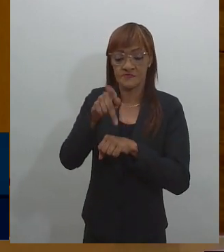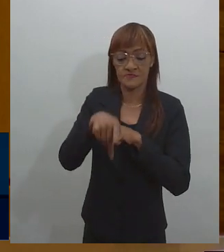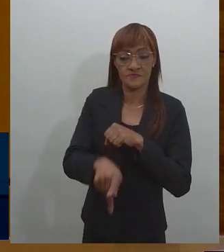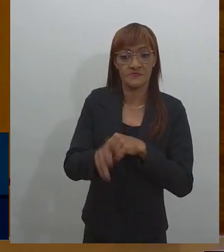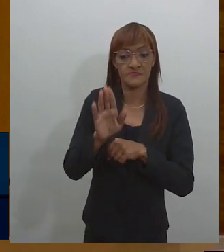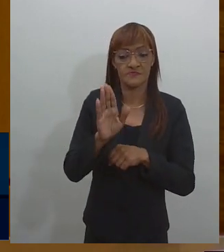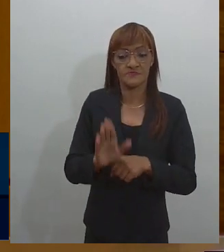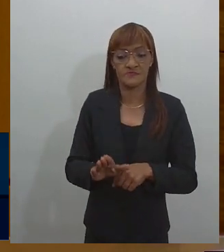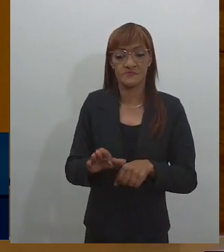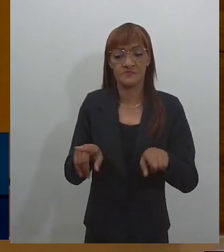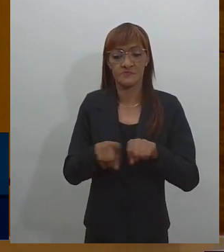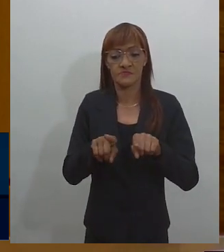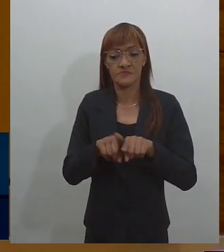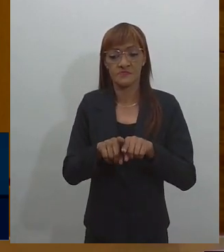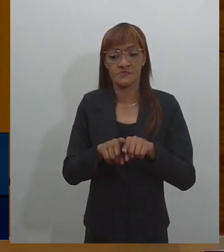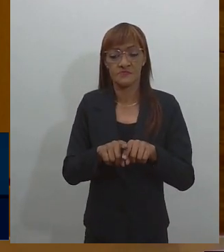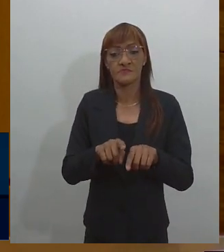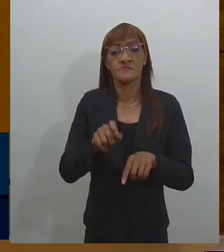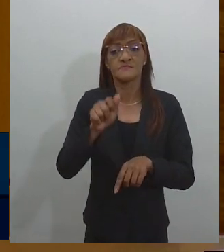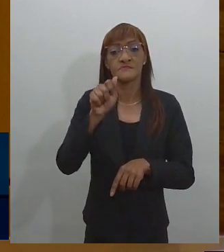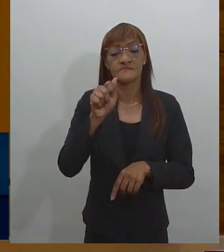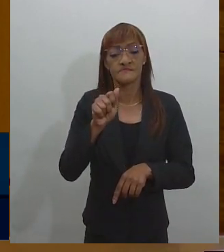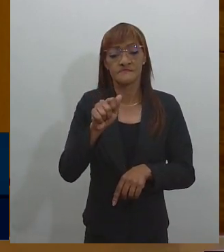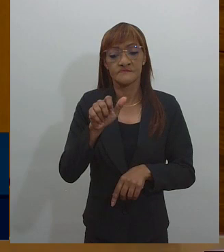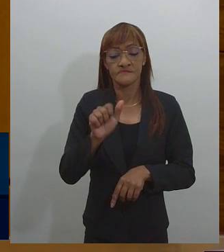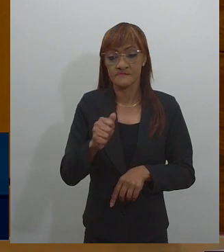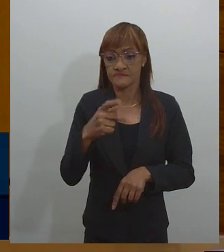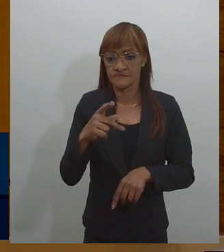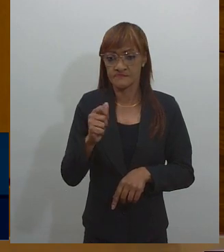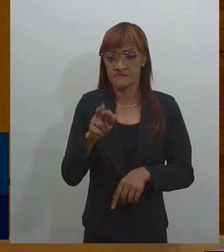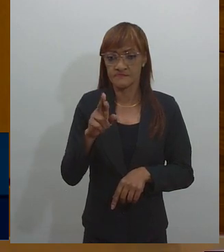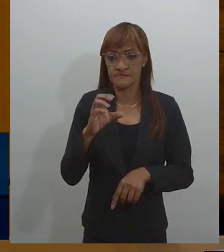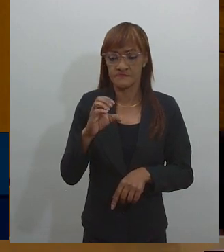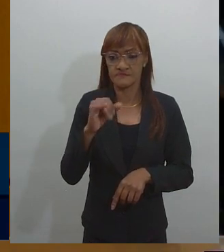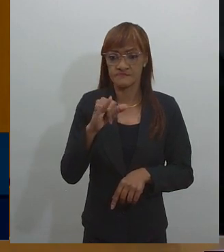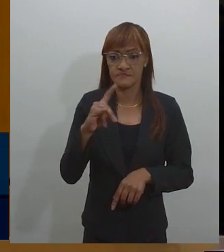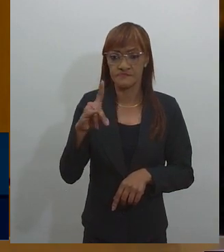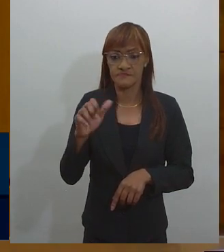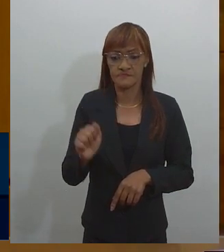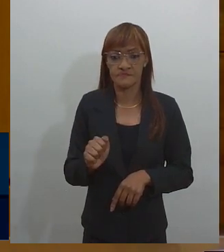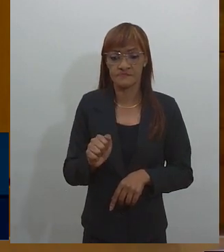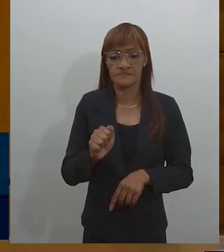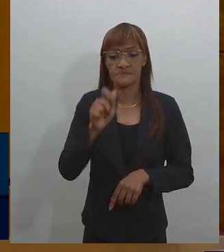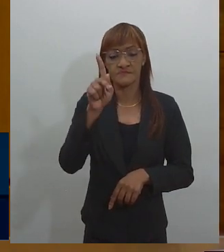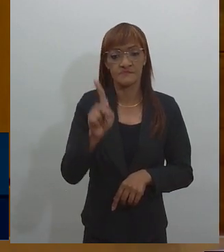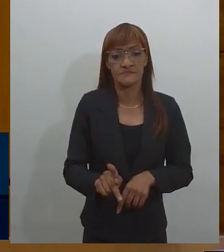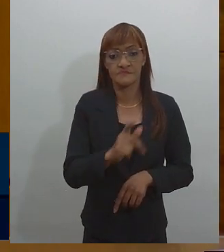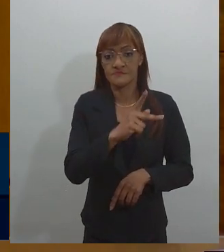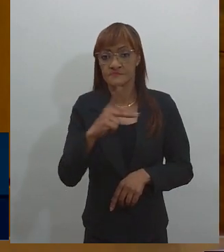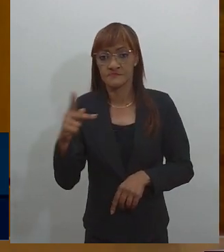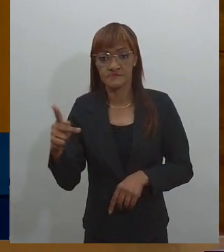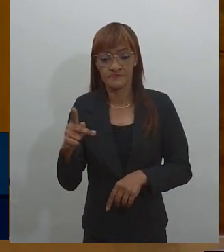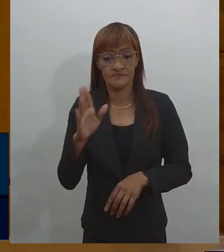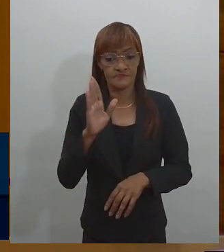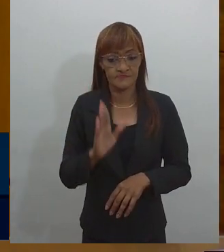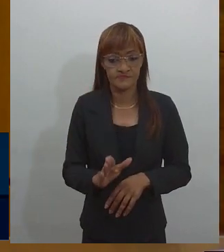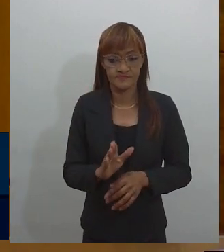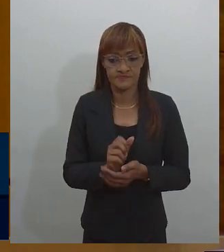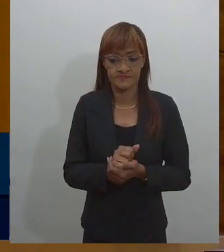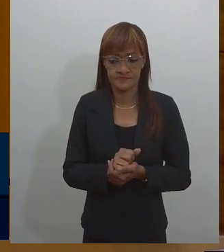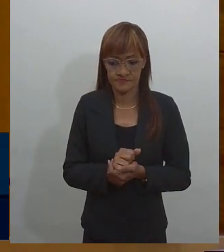São Miguel do Aleixo, Nossa Senhora Aparecida, Nossa Senhora da Glória, doutor Manuel Marcos passa lá direto nessa rodovia, né? Nossa Senhora da